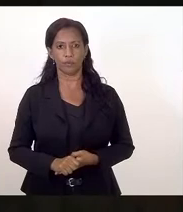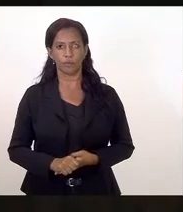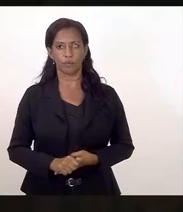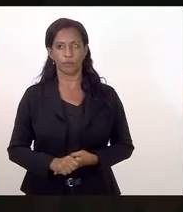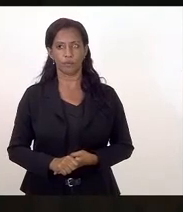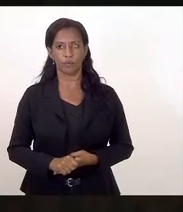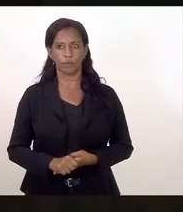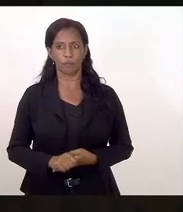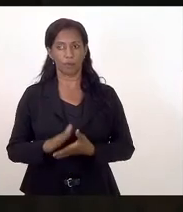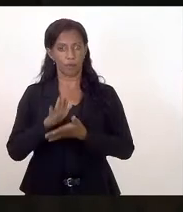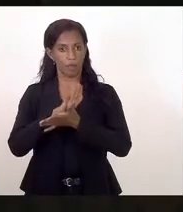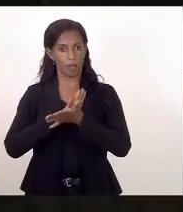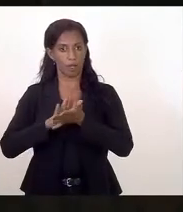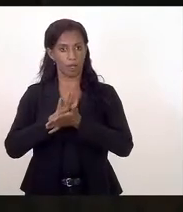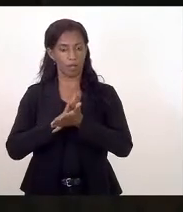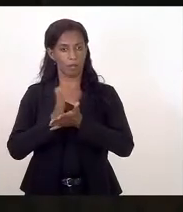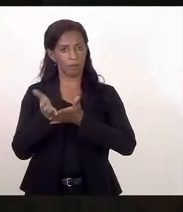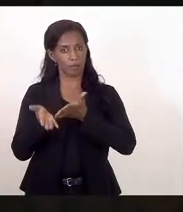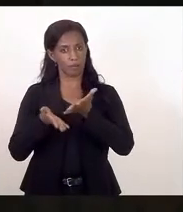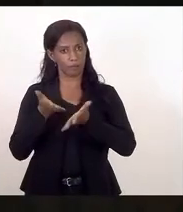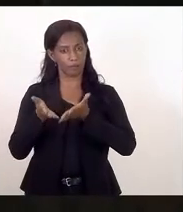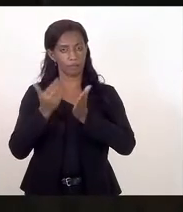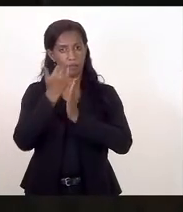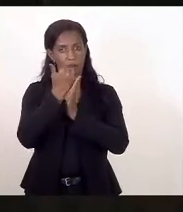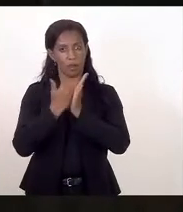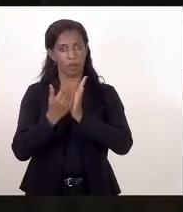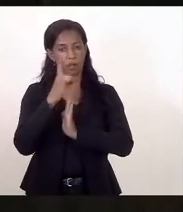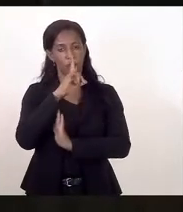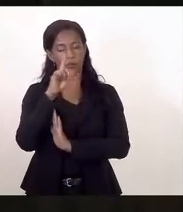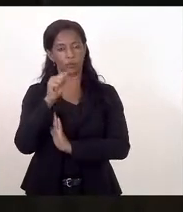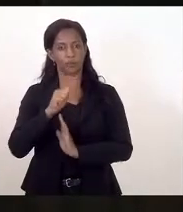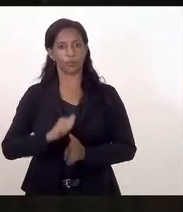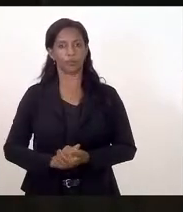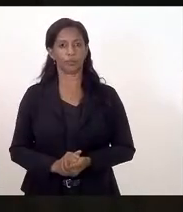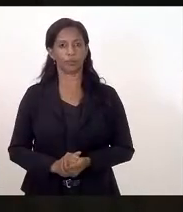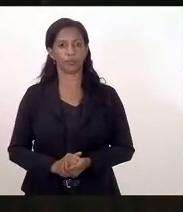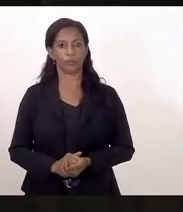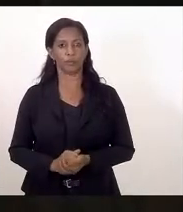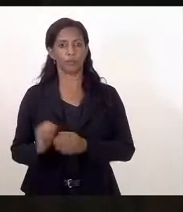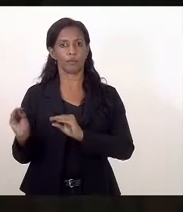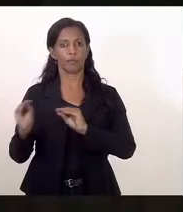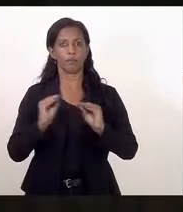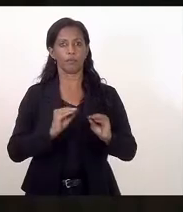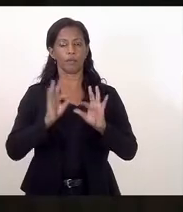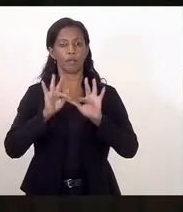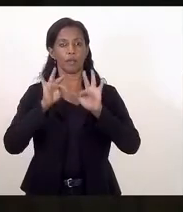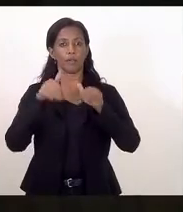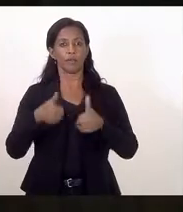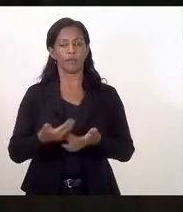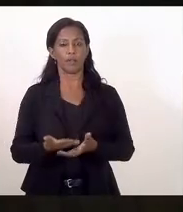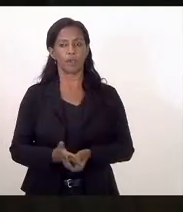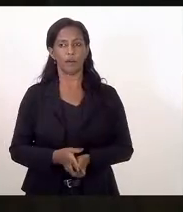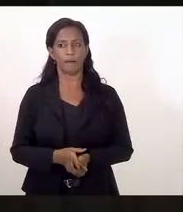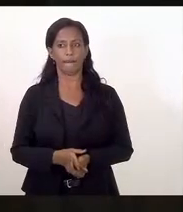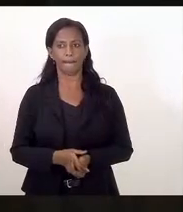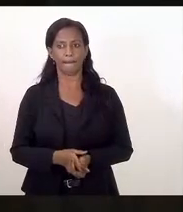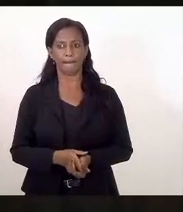Nada mais havendo a tratar, na ordem do dia, passa-se ao expediente final.